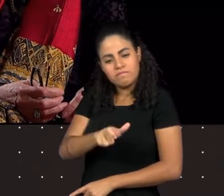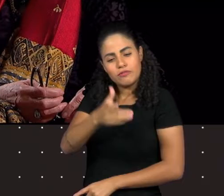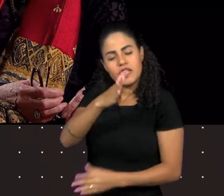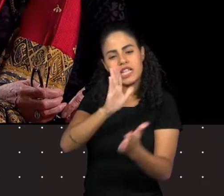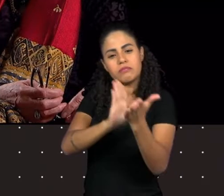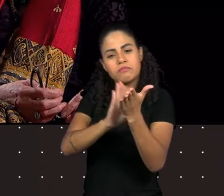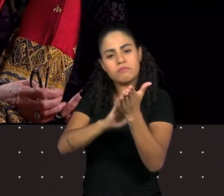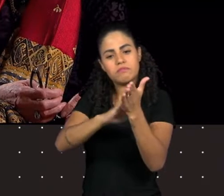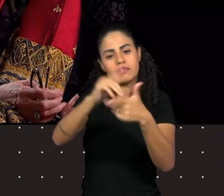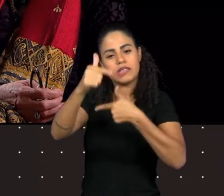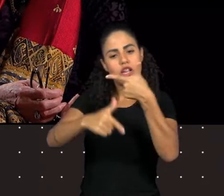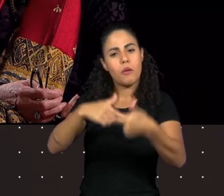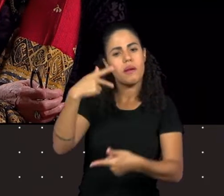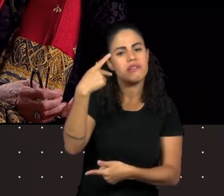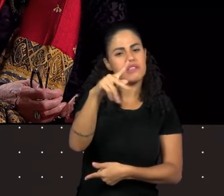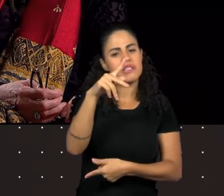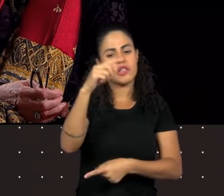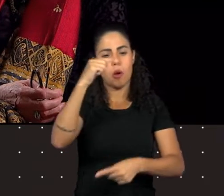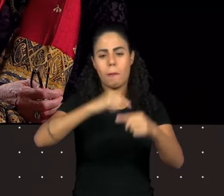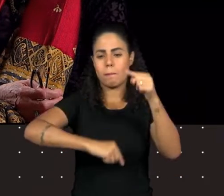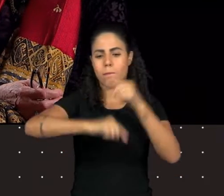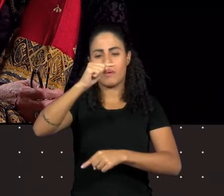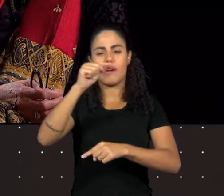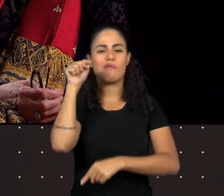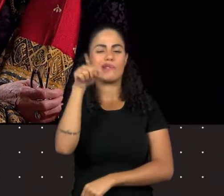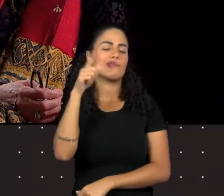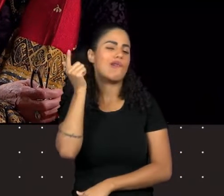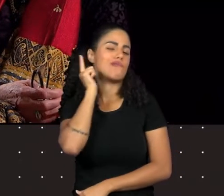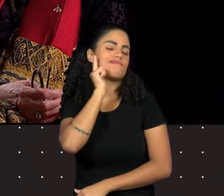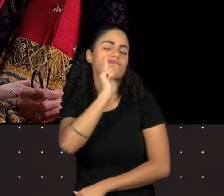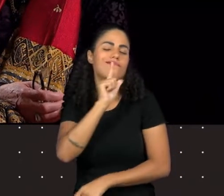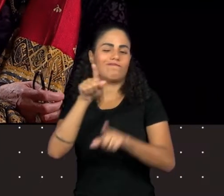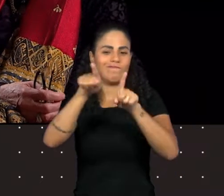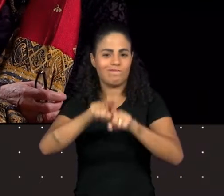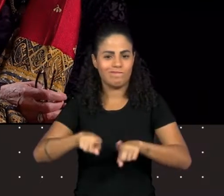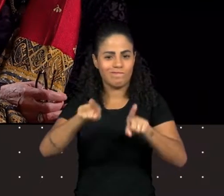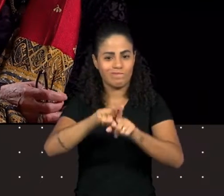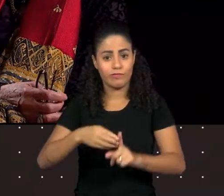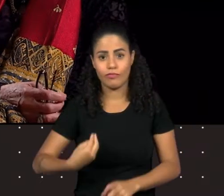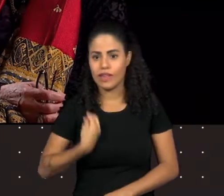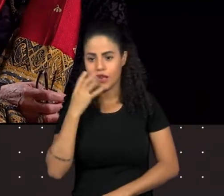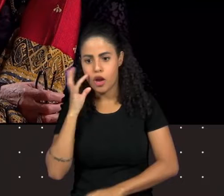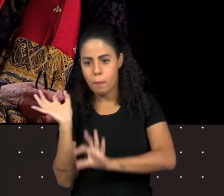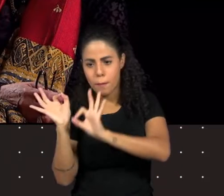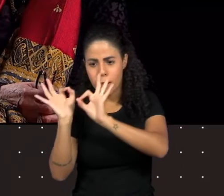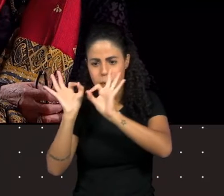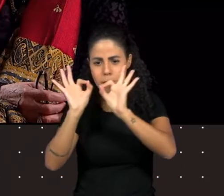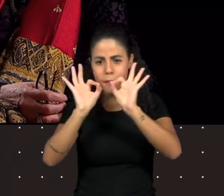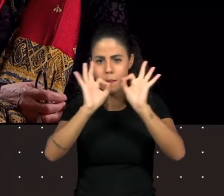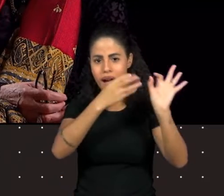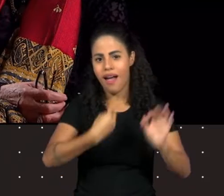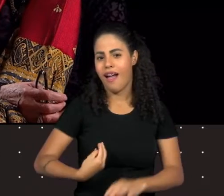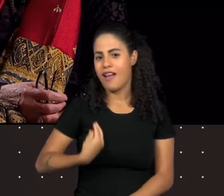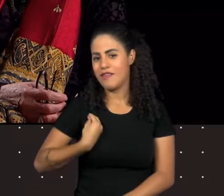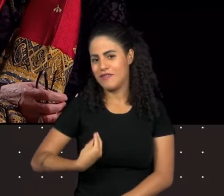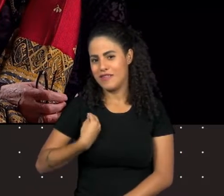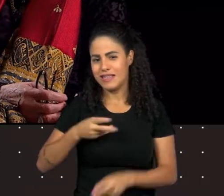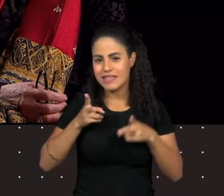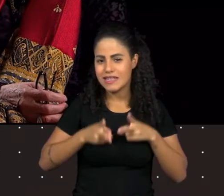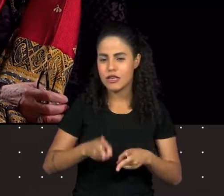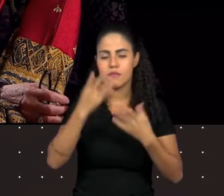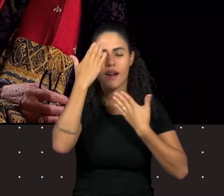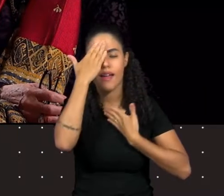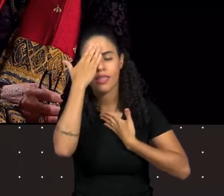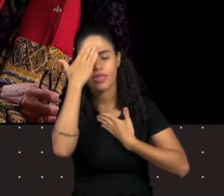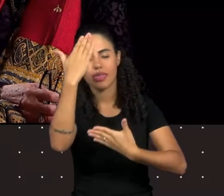eu vibrei com as suas conquistas, com as coisas que você fez, e te acompanhei a vida toda. E te agradeço por tudo que